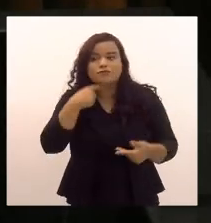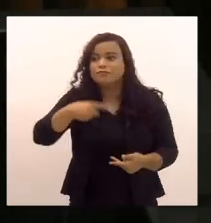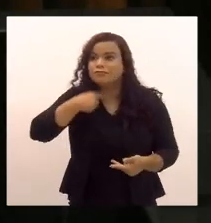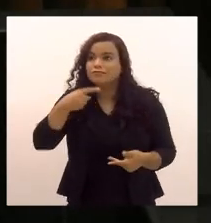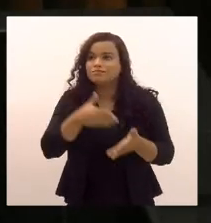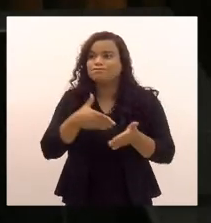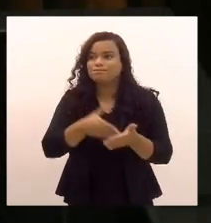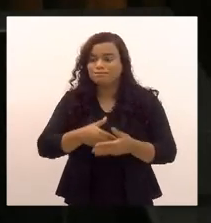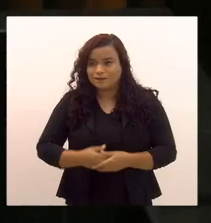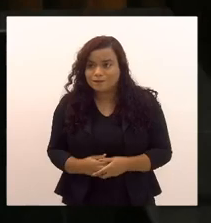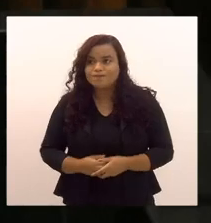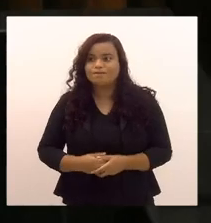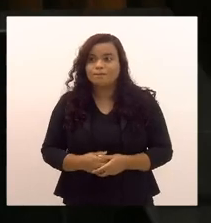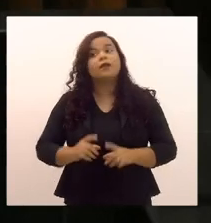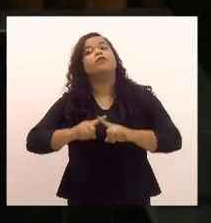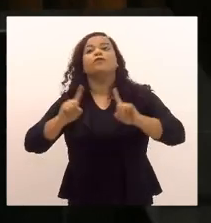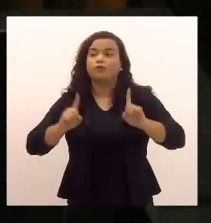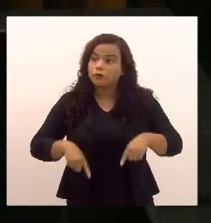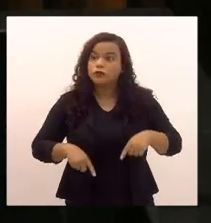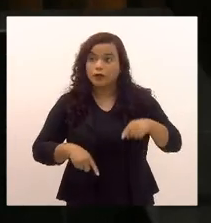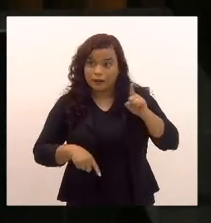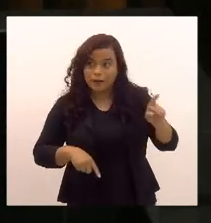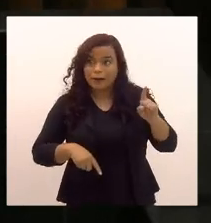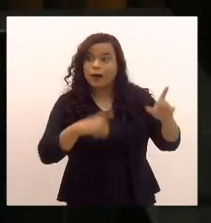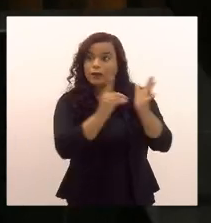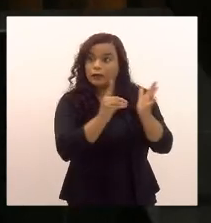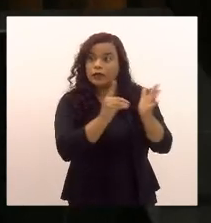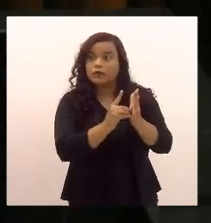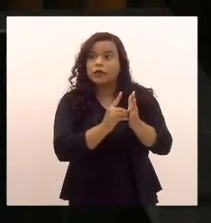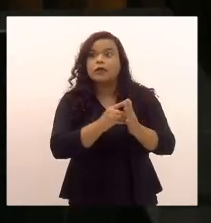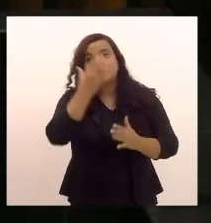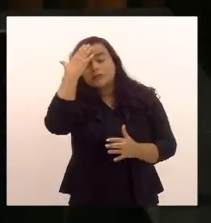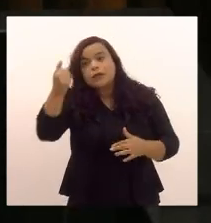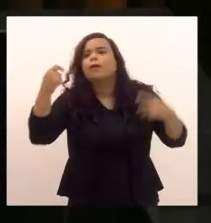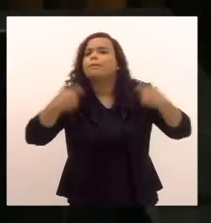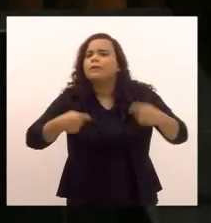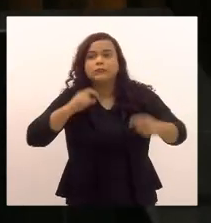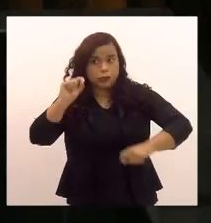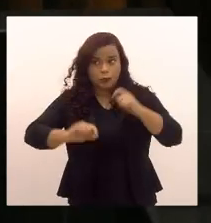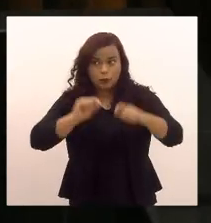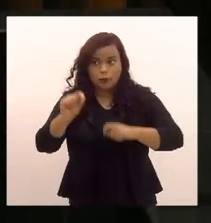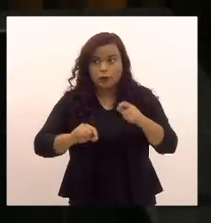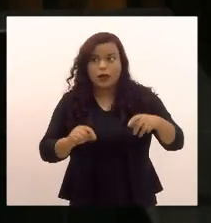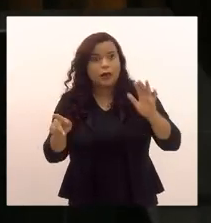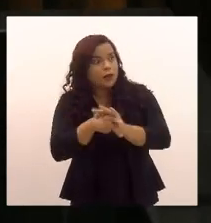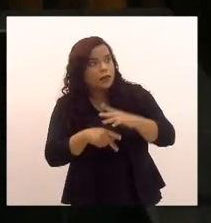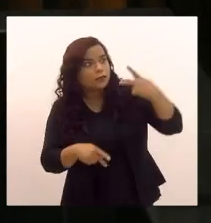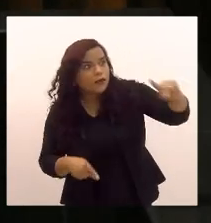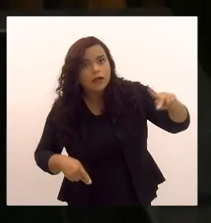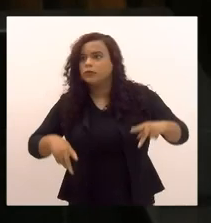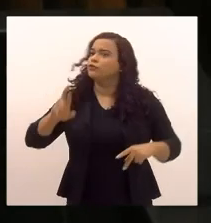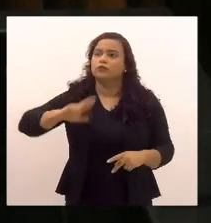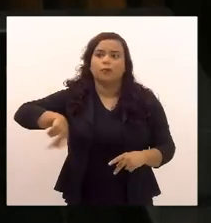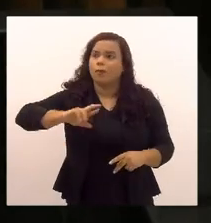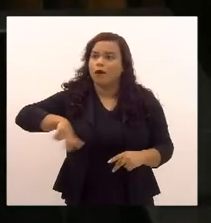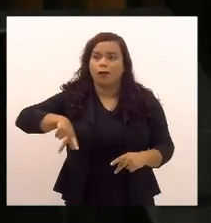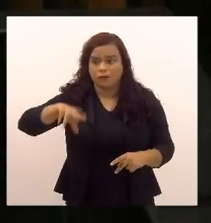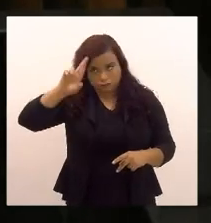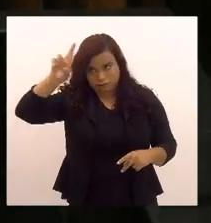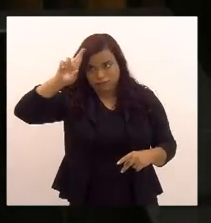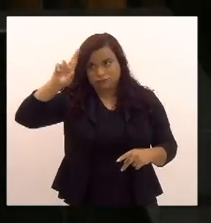e os funcionários daquela casa ou seja lá contratado tem que saber que aquilo não é deles eles não são